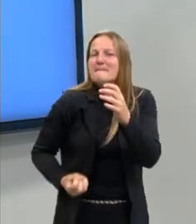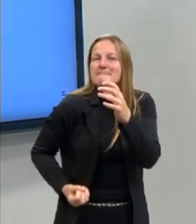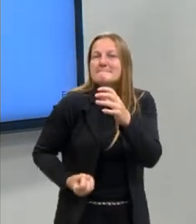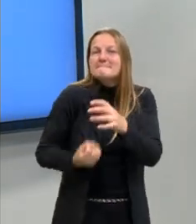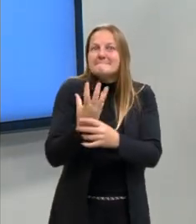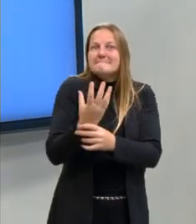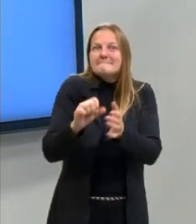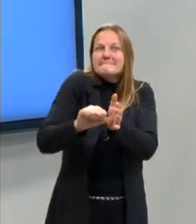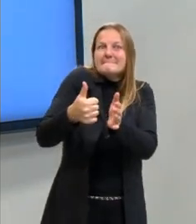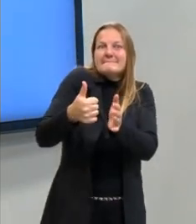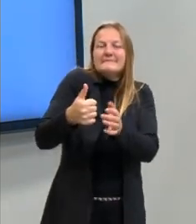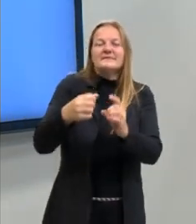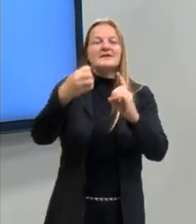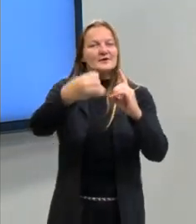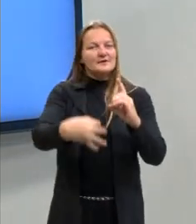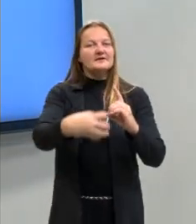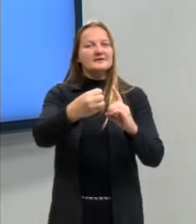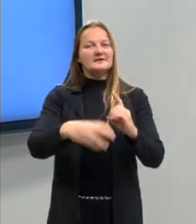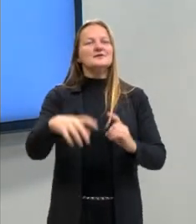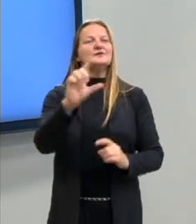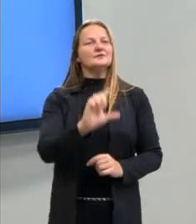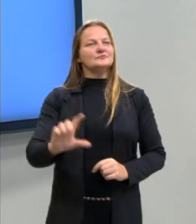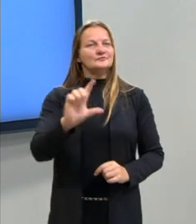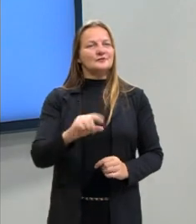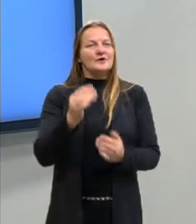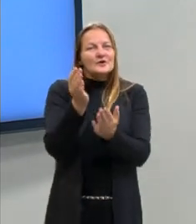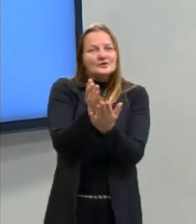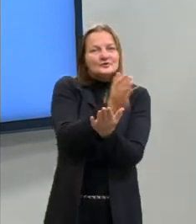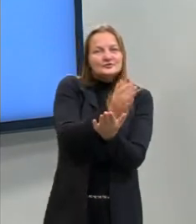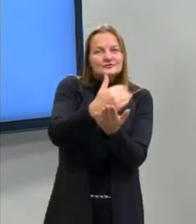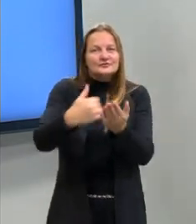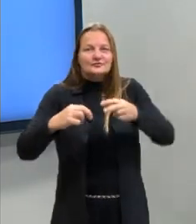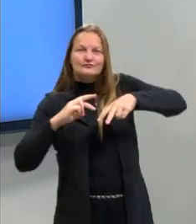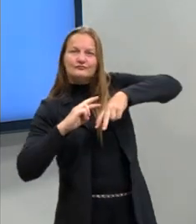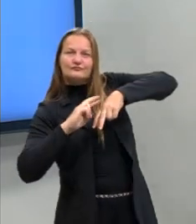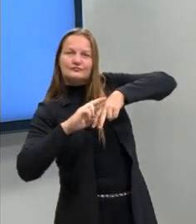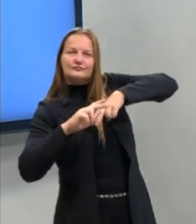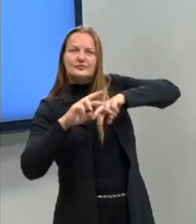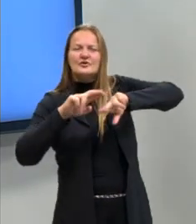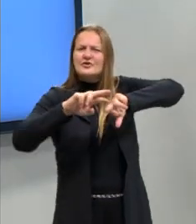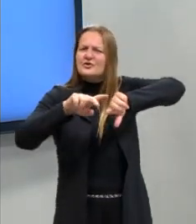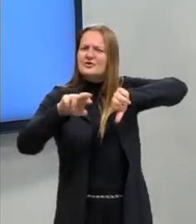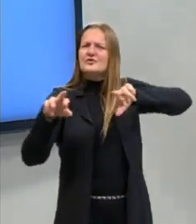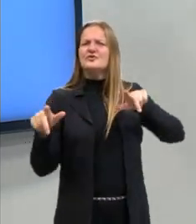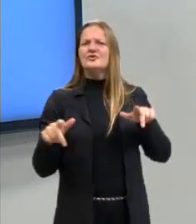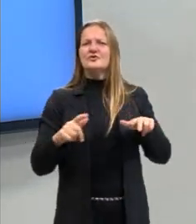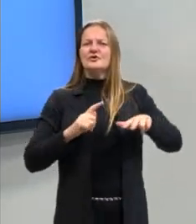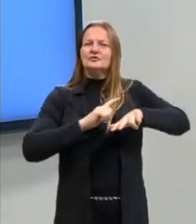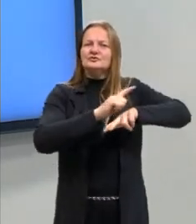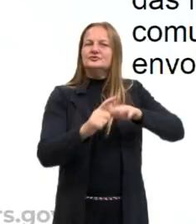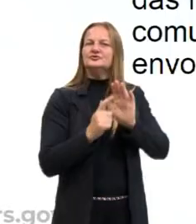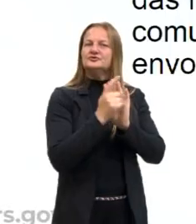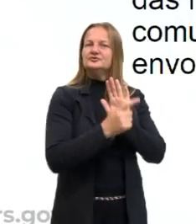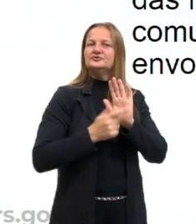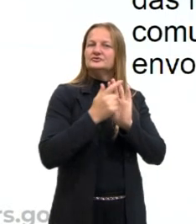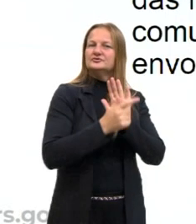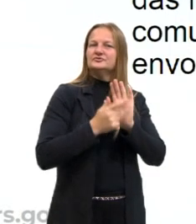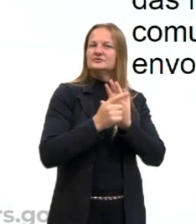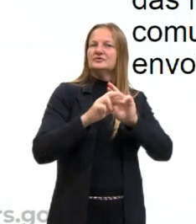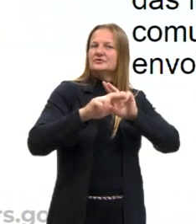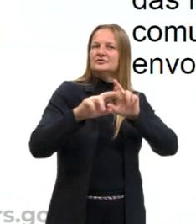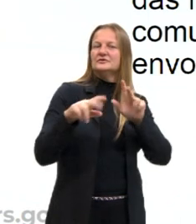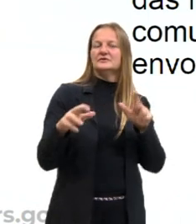primeira definição assim para a literatura tanto que é dividido em gêneros né lírico épico e dramático ele diz o que